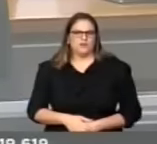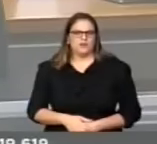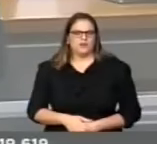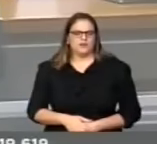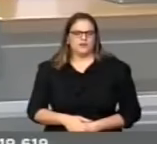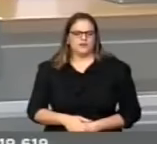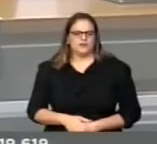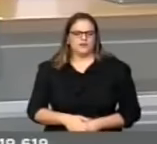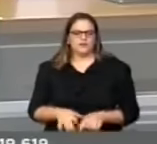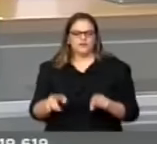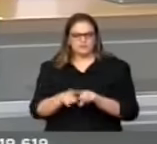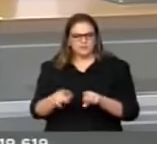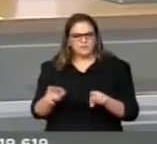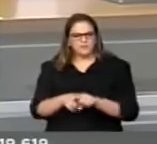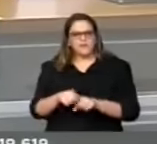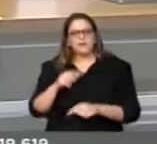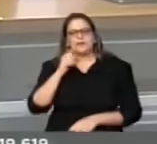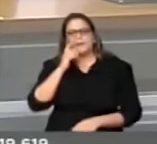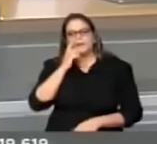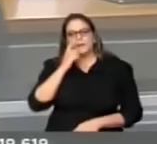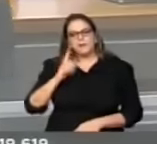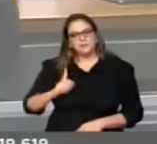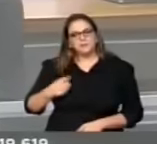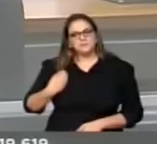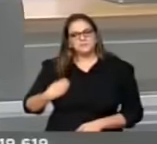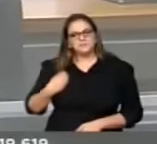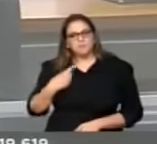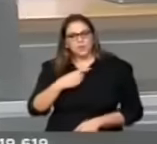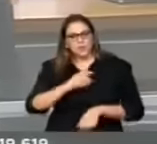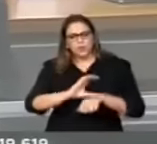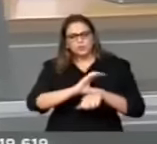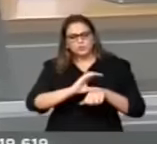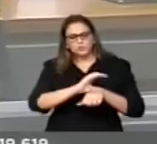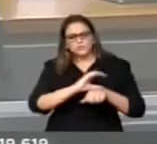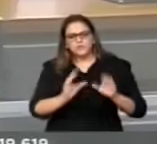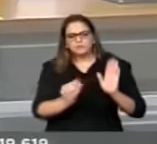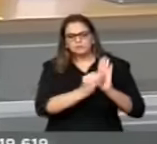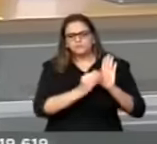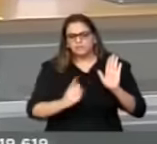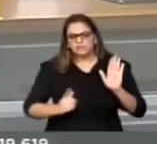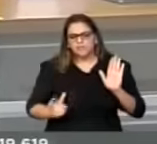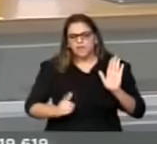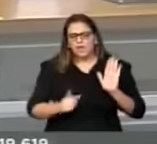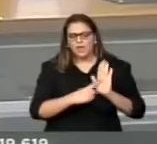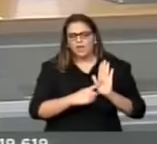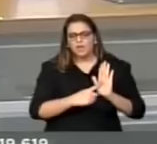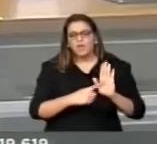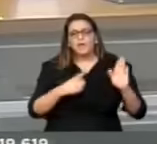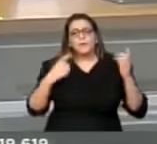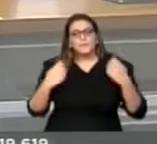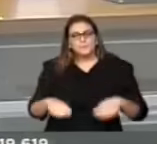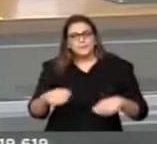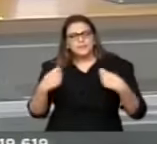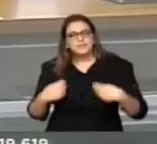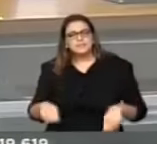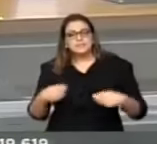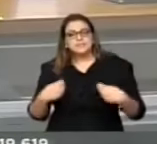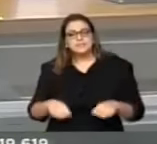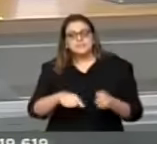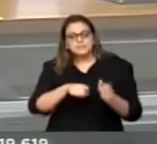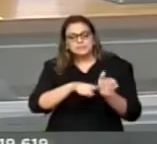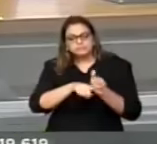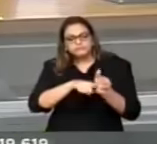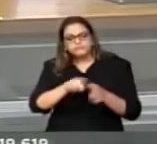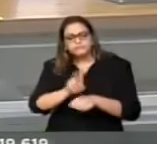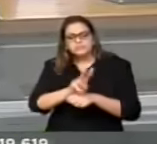questão, está escrito na Constituição brasileira, está escrito lá, é preciso fazer auditoria